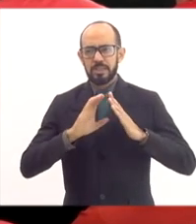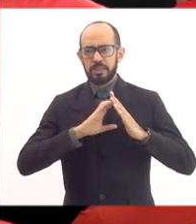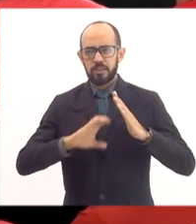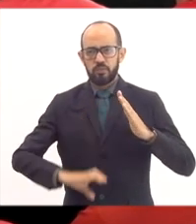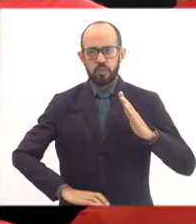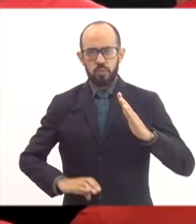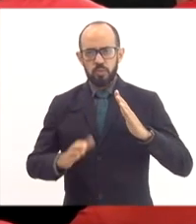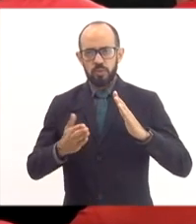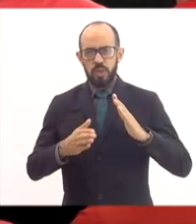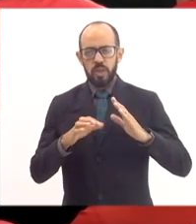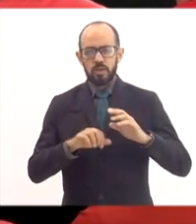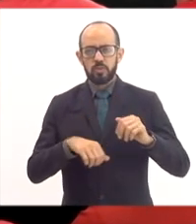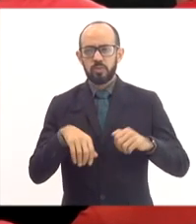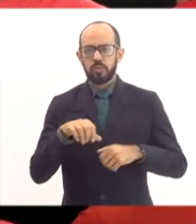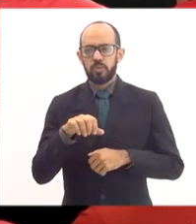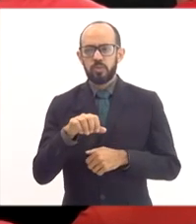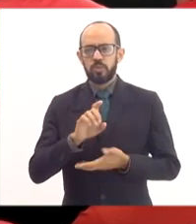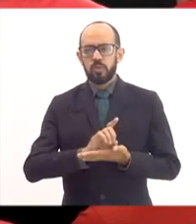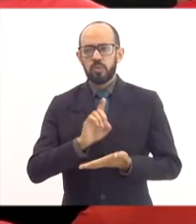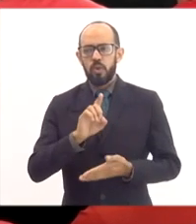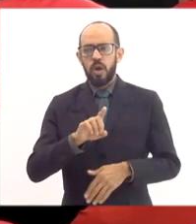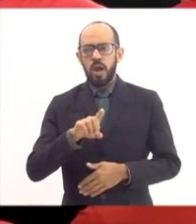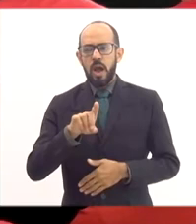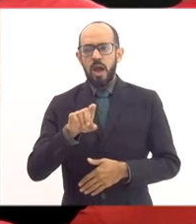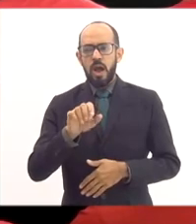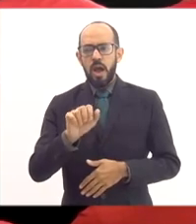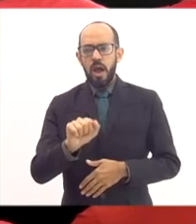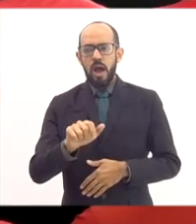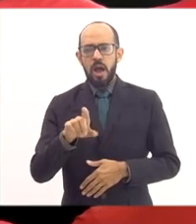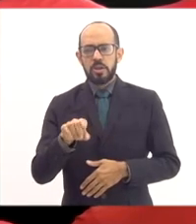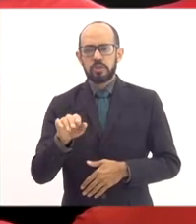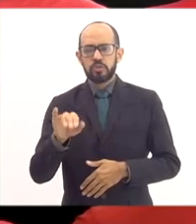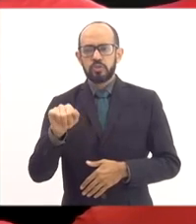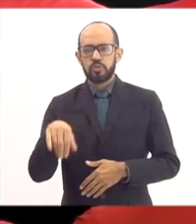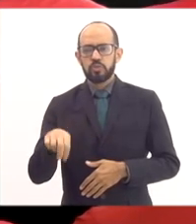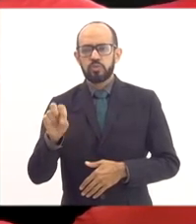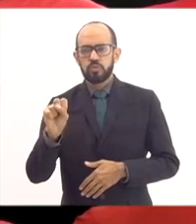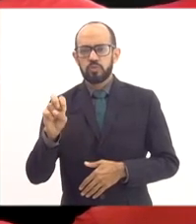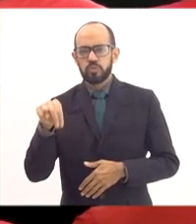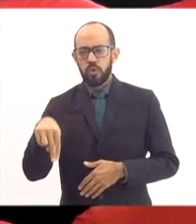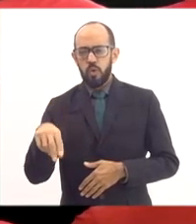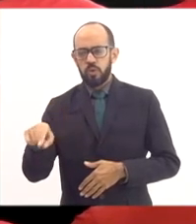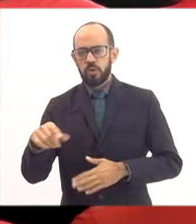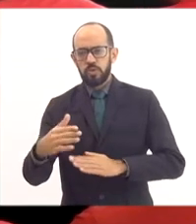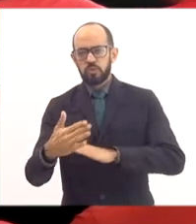para o doutor Adilson, que tem sido um grande aliado nosso também na busca de